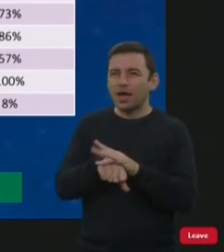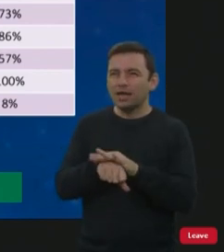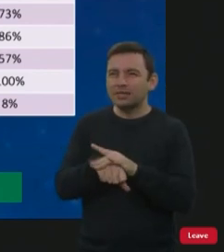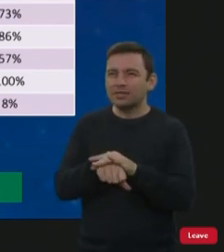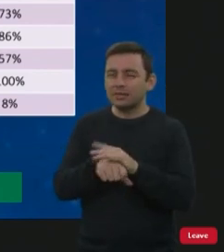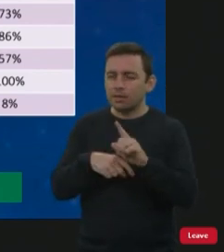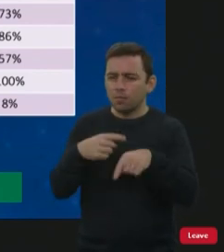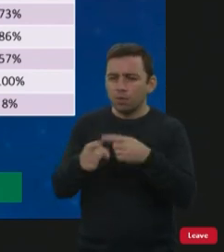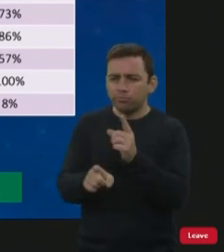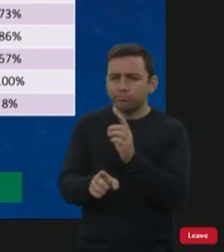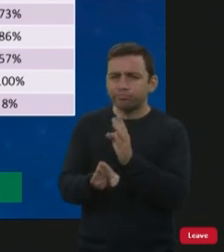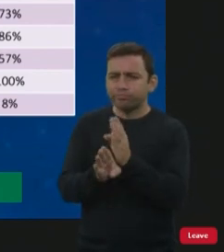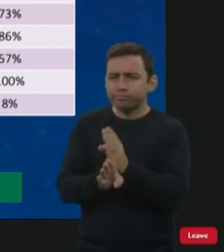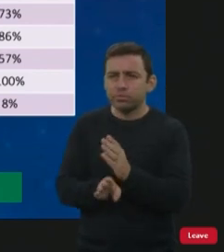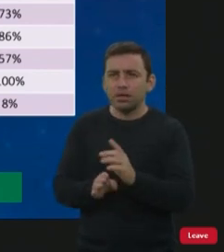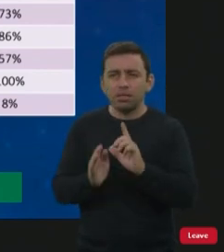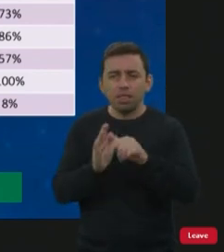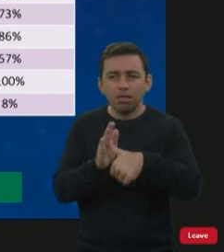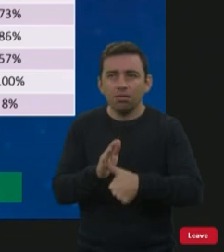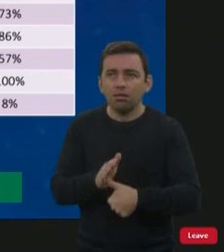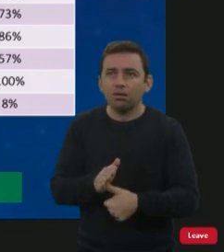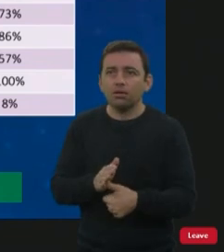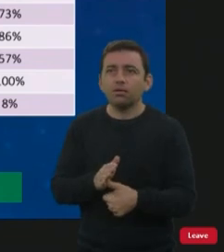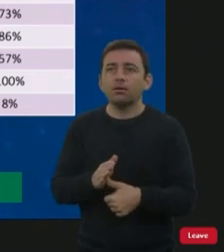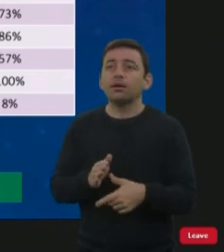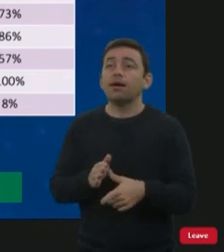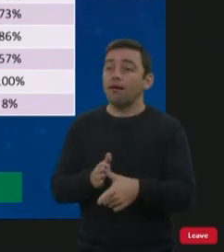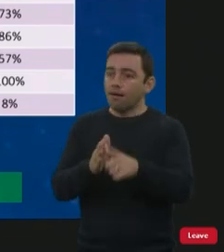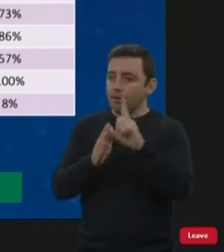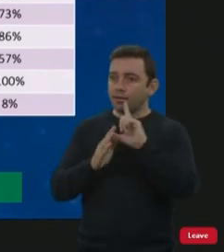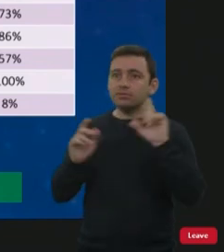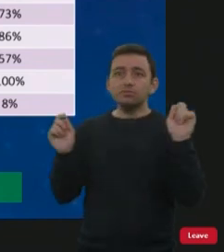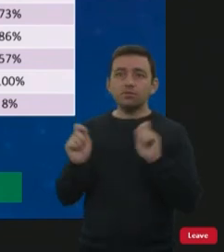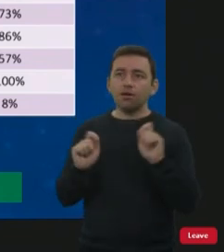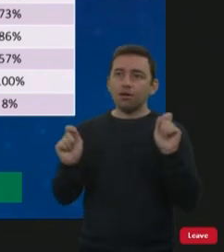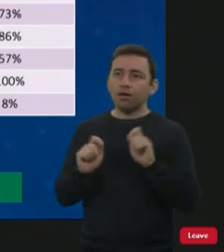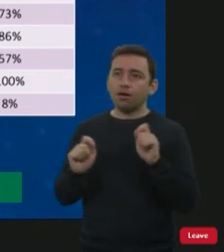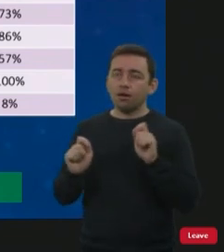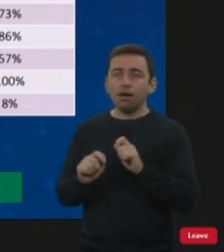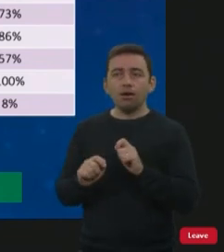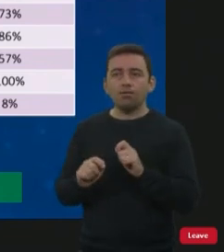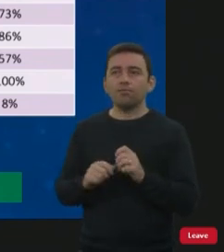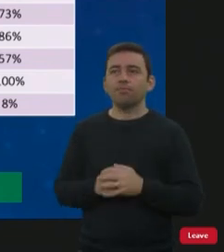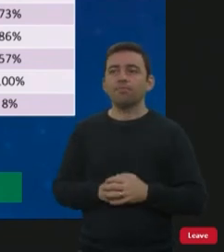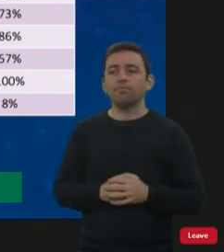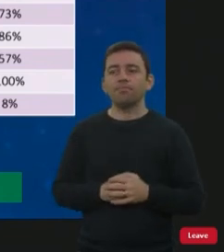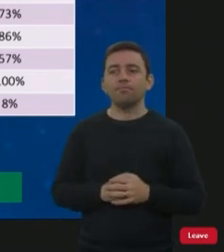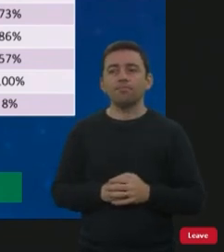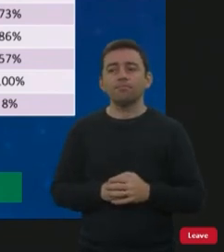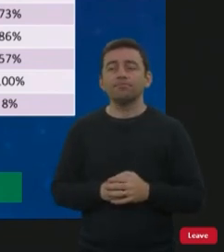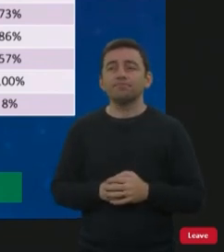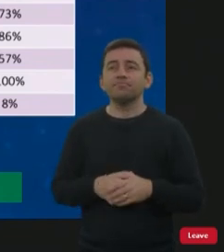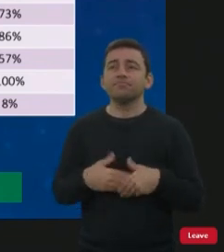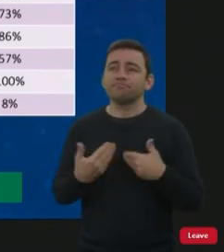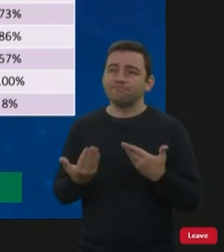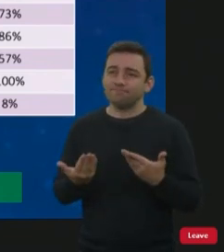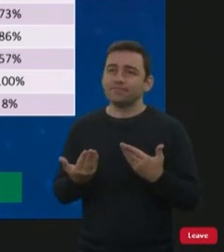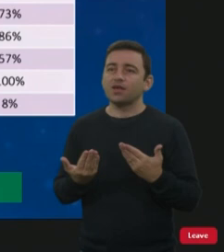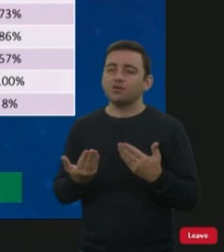tardia, algumas a gente já consegue fazer diagnóstico no período neonatal, que é uma coisa que a gente